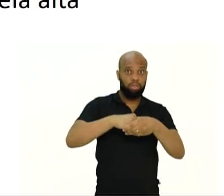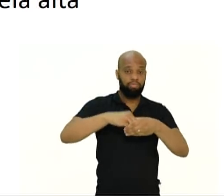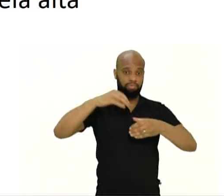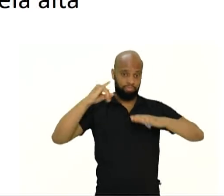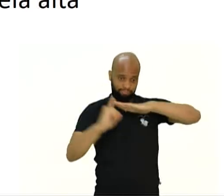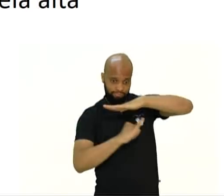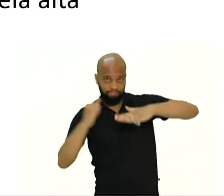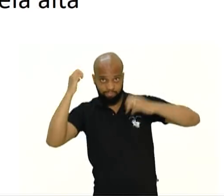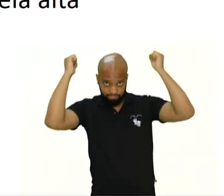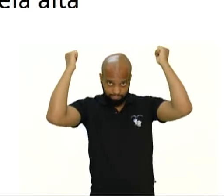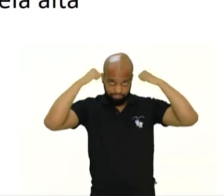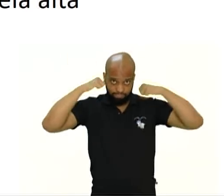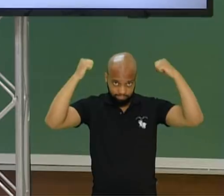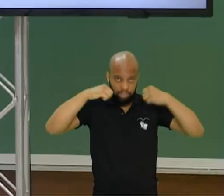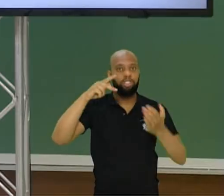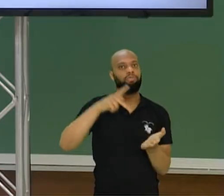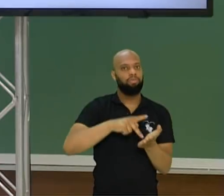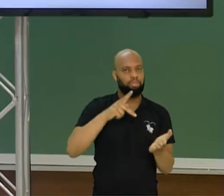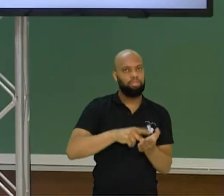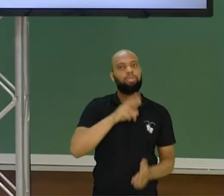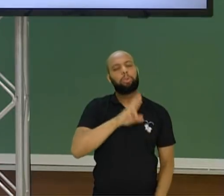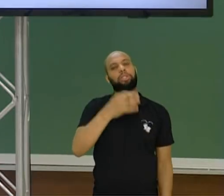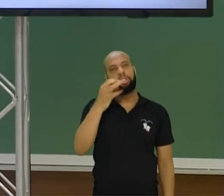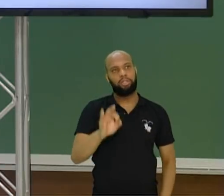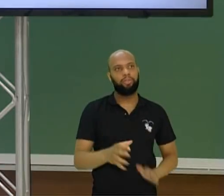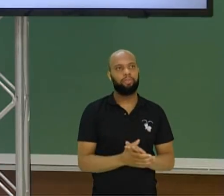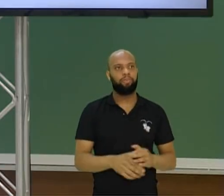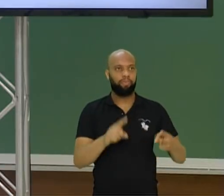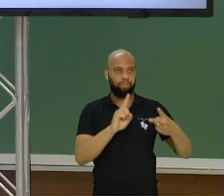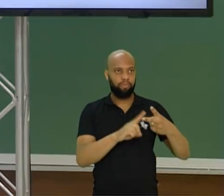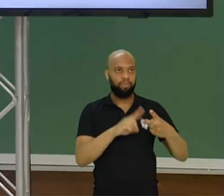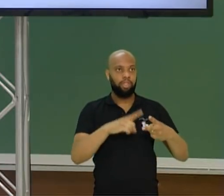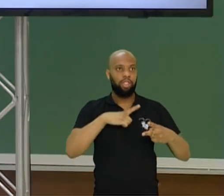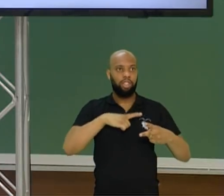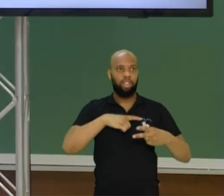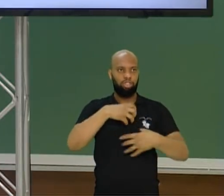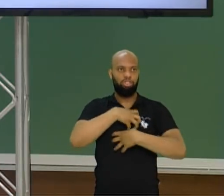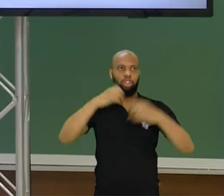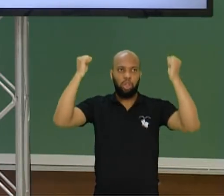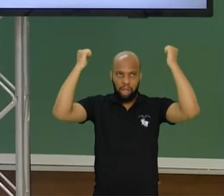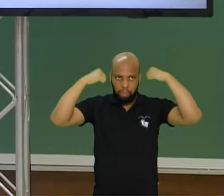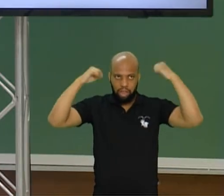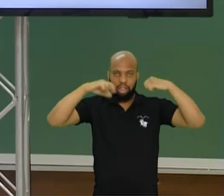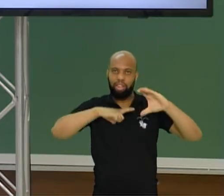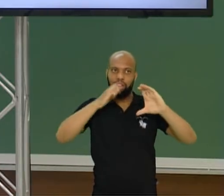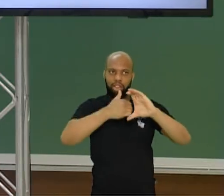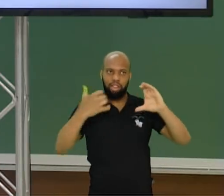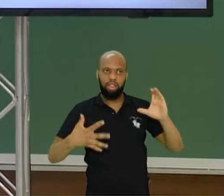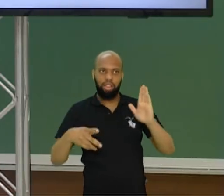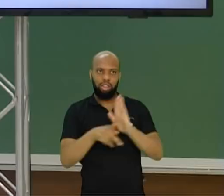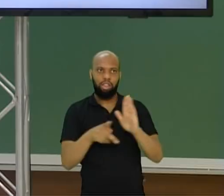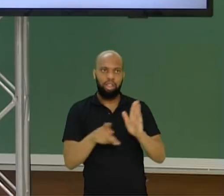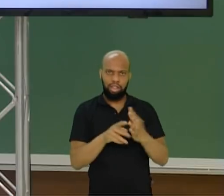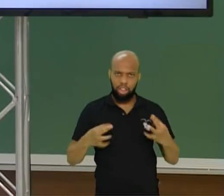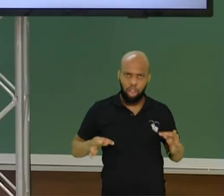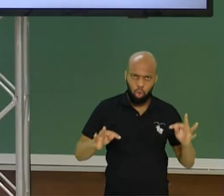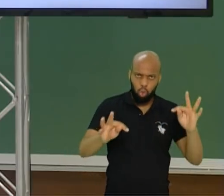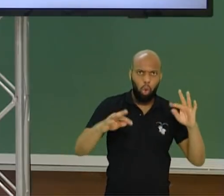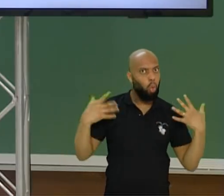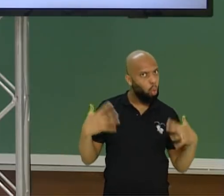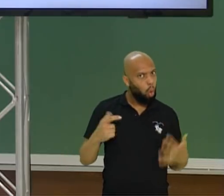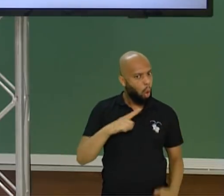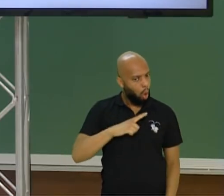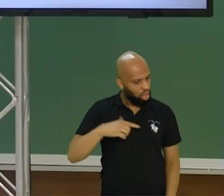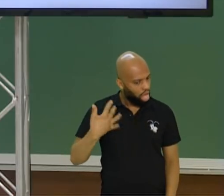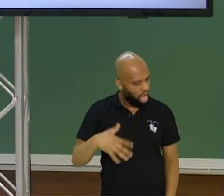mexicanas? Verdadeiro, né? Essa resposta está correta. A agricultura mexicana é caracterizada pela alta tecnologia e